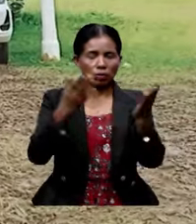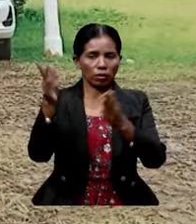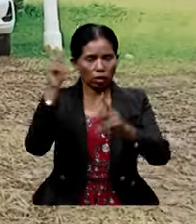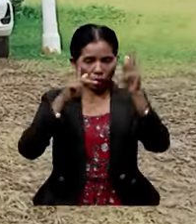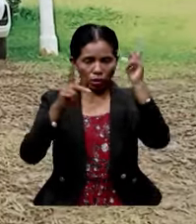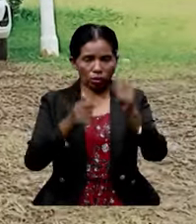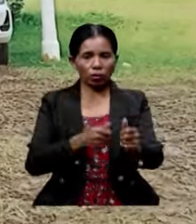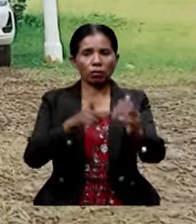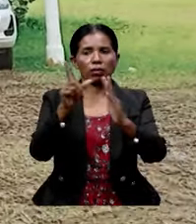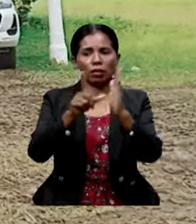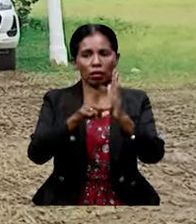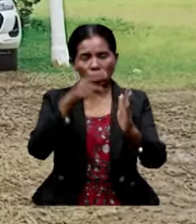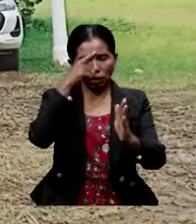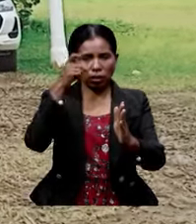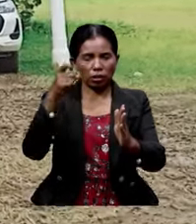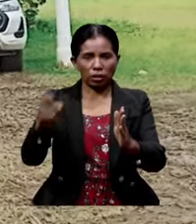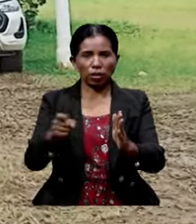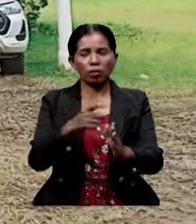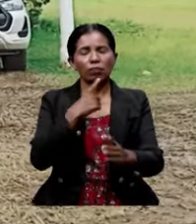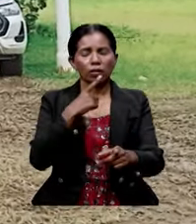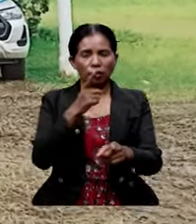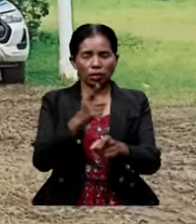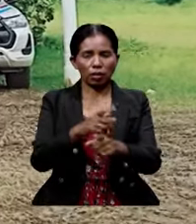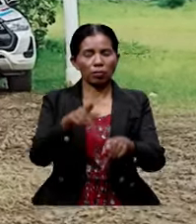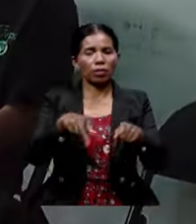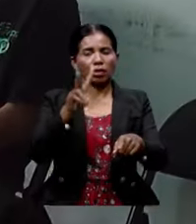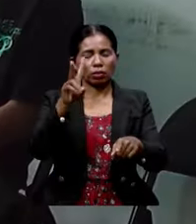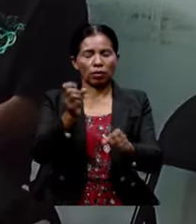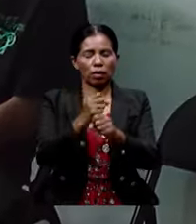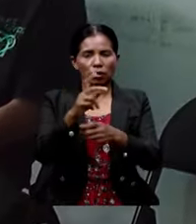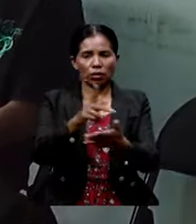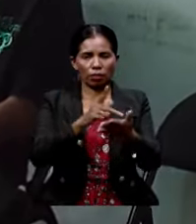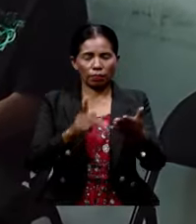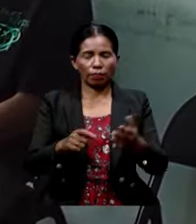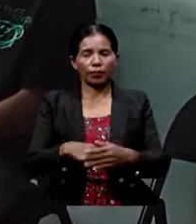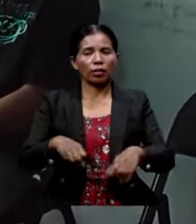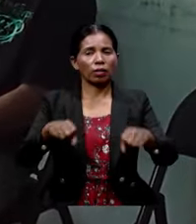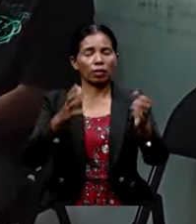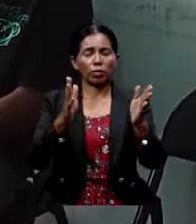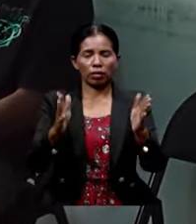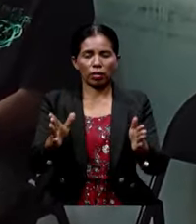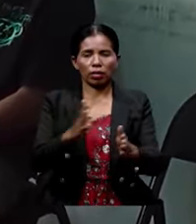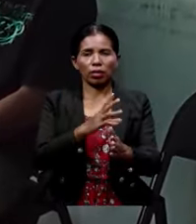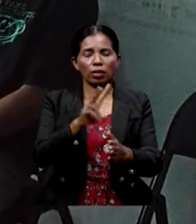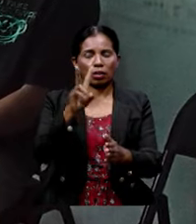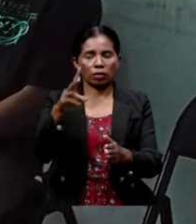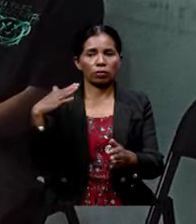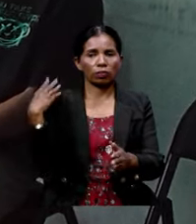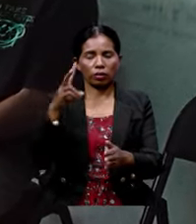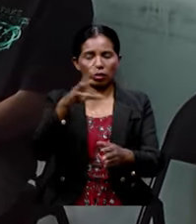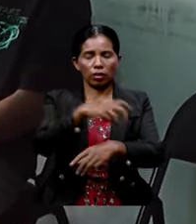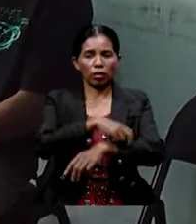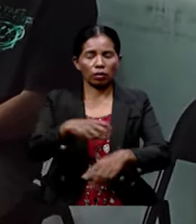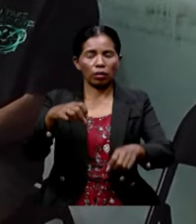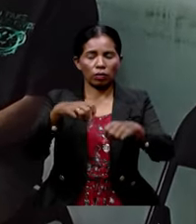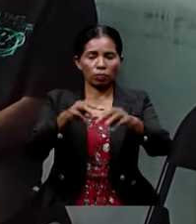ne Tuirlei, também considera acto se autorna em rua ne crime. Enquanto motorizada ne be autorna em rua, na oquia município Cova